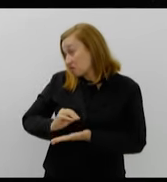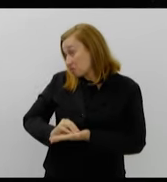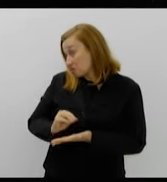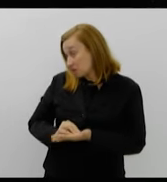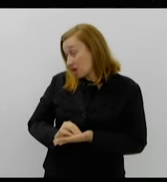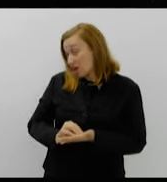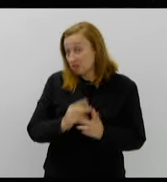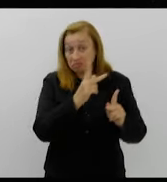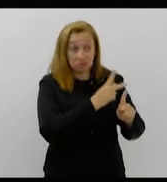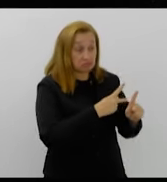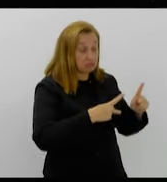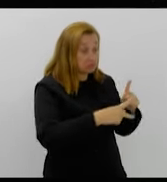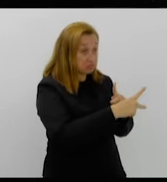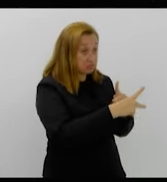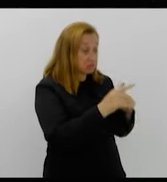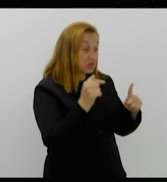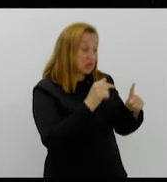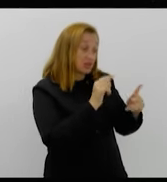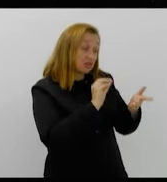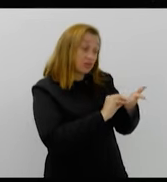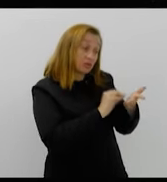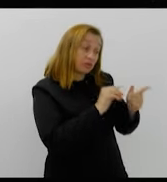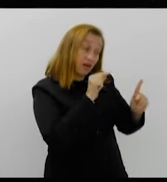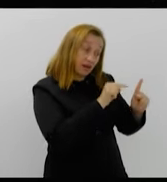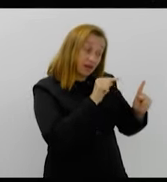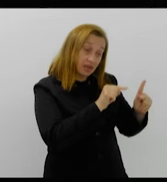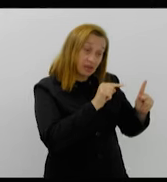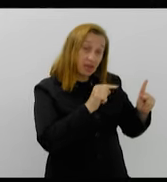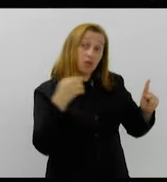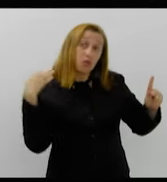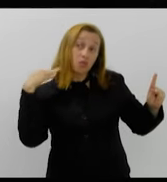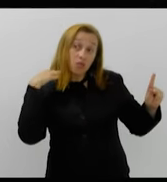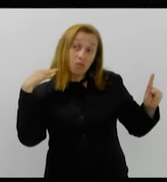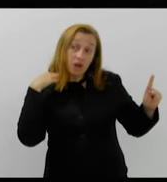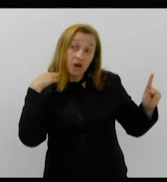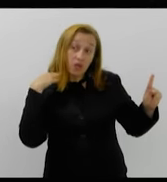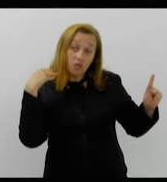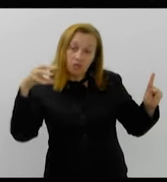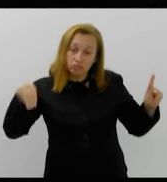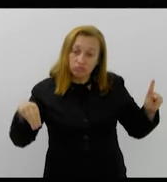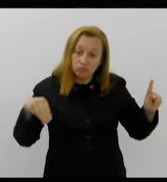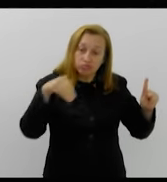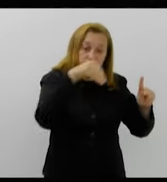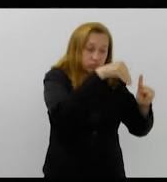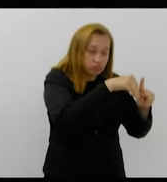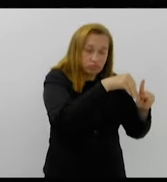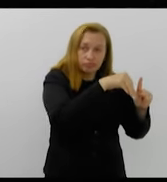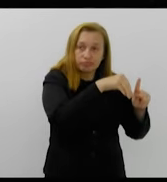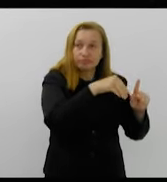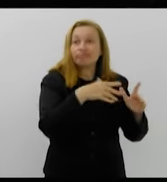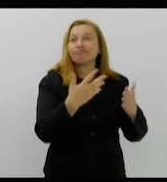rio previdência a fonte tesouro tem que cobrir olha